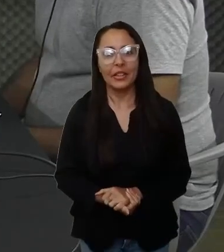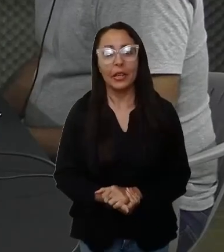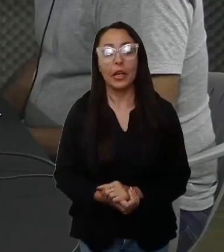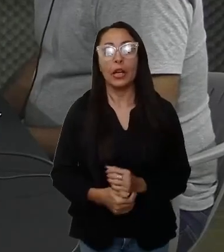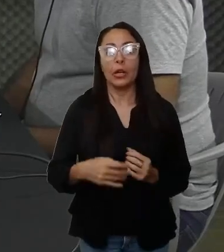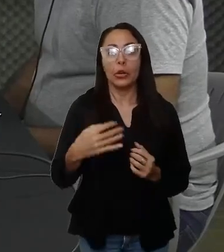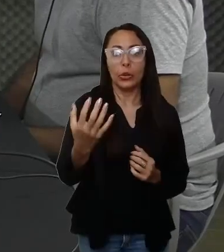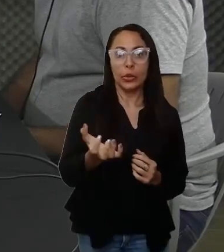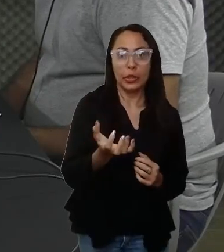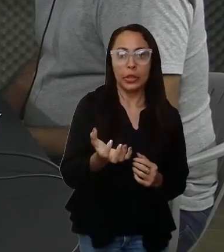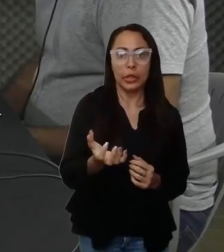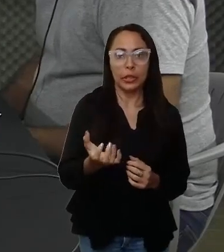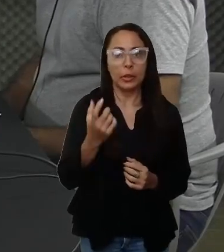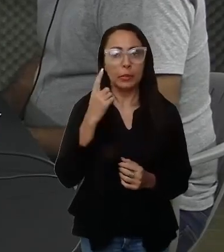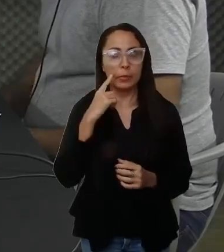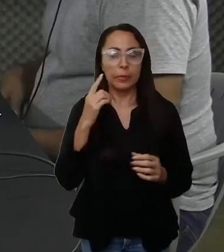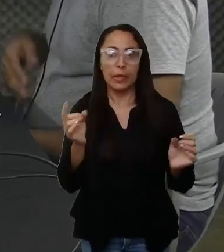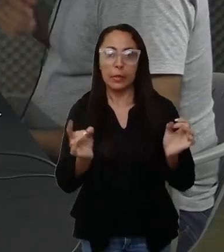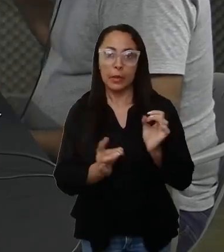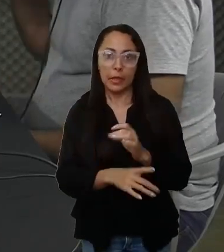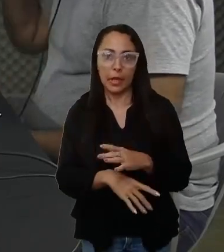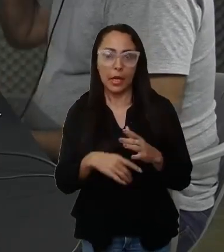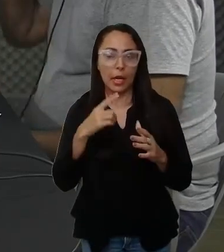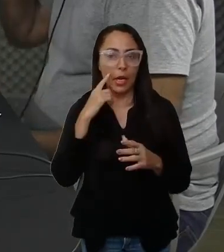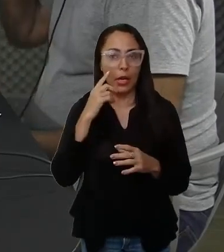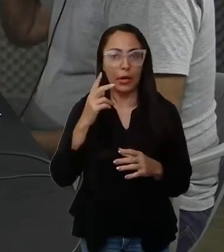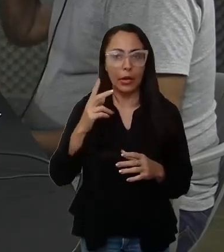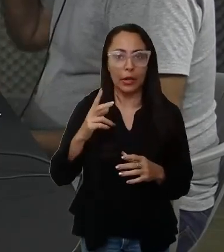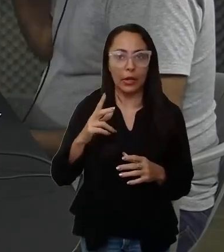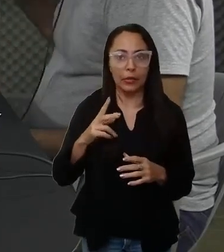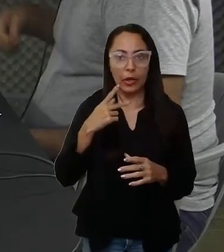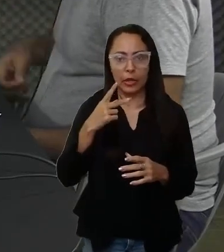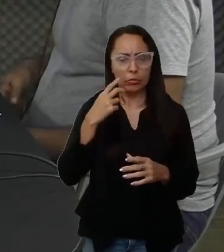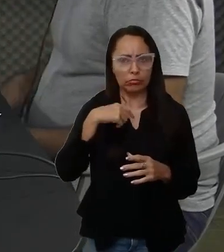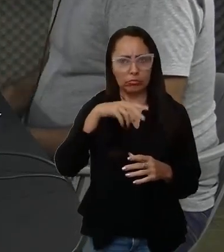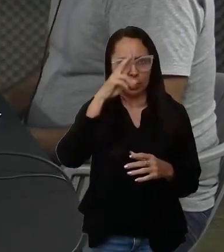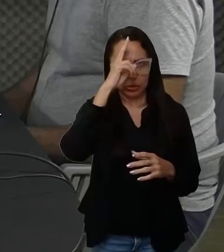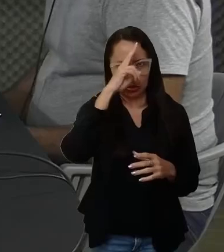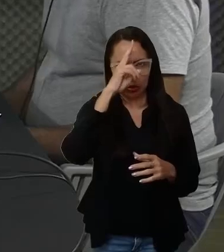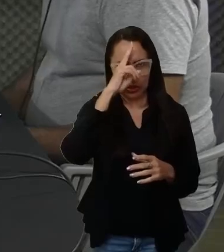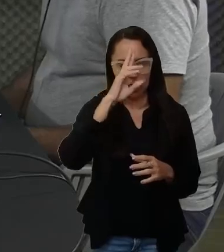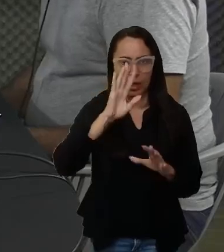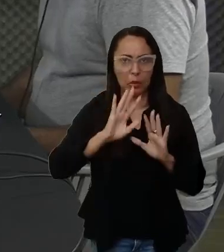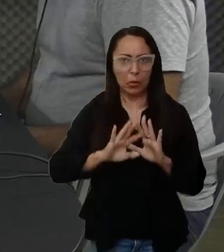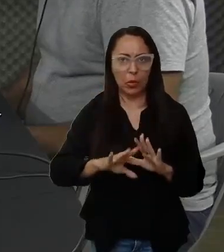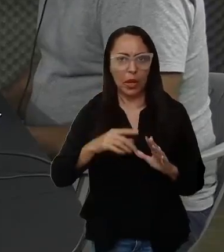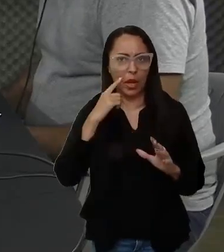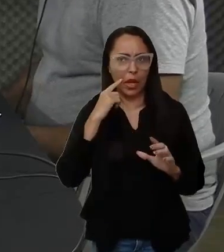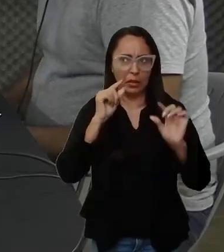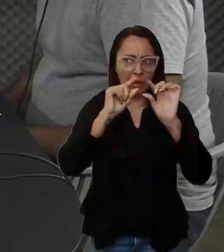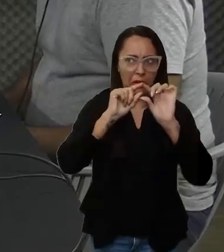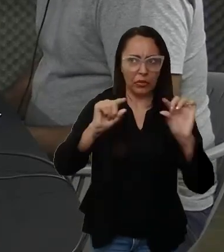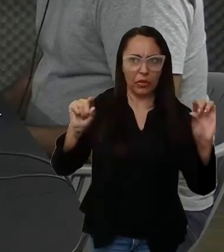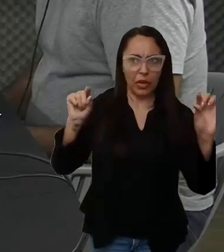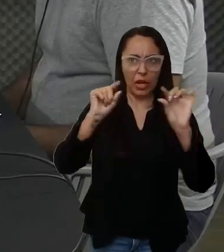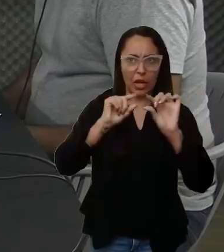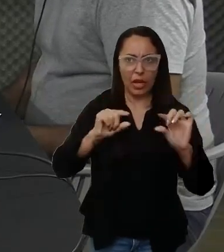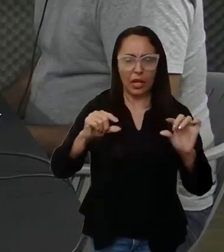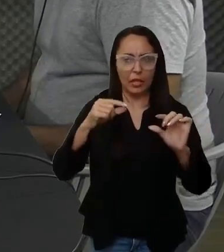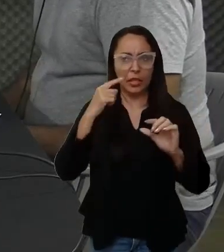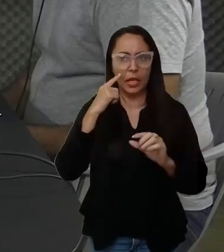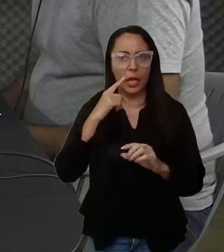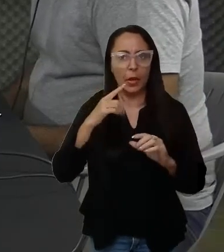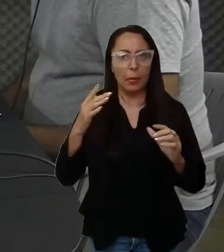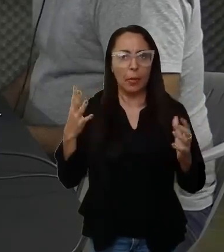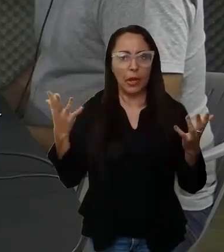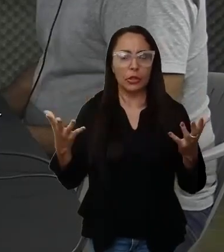queria terminar. Eu não lembro de onde eu vi essa frase, mas toda mudança começa na